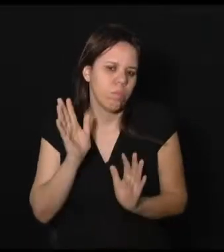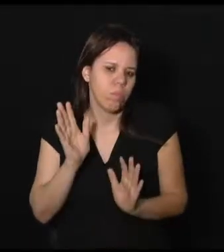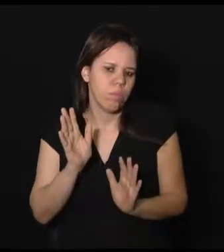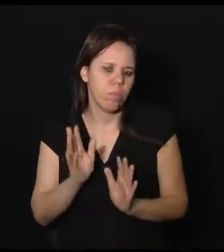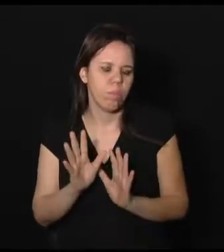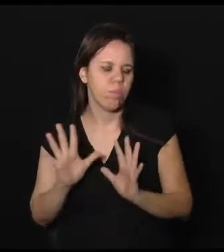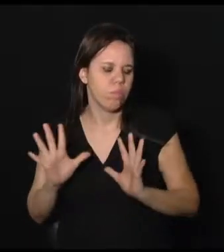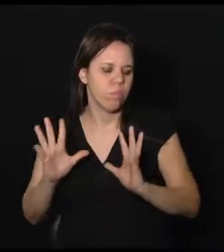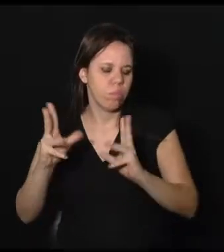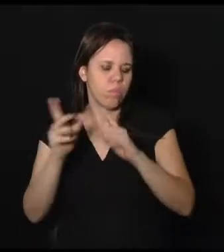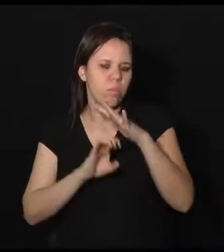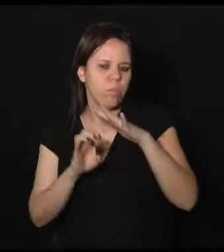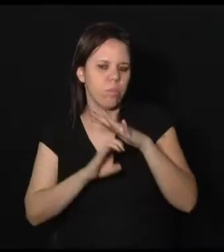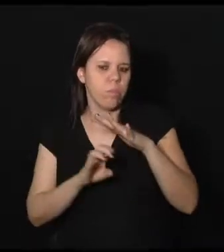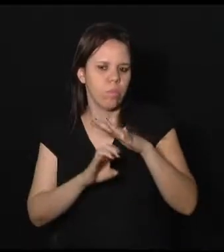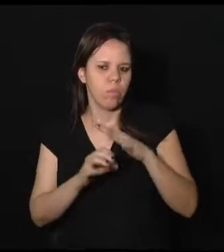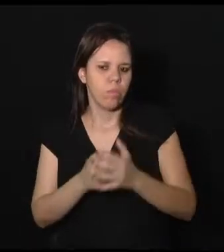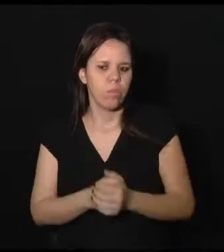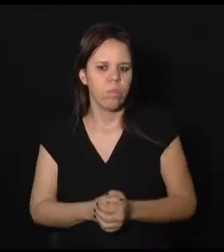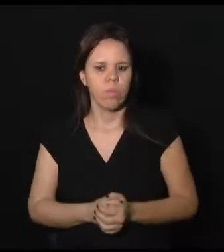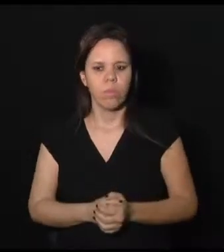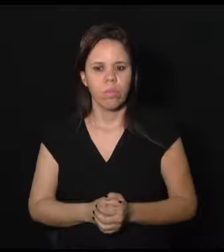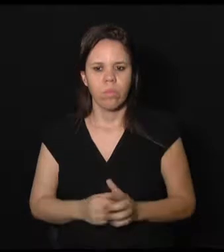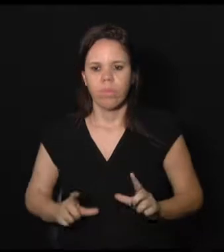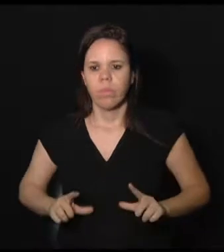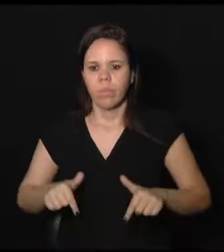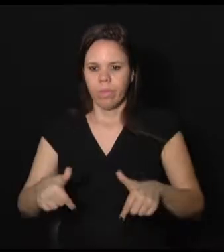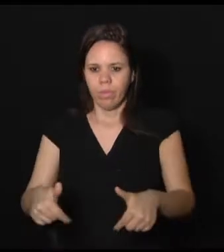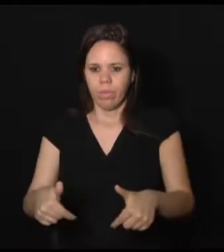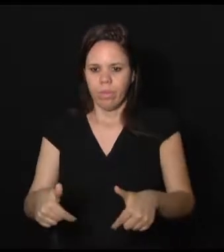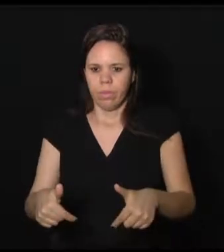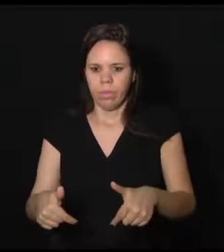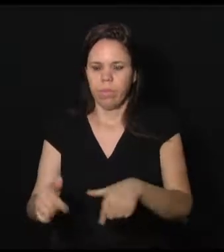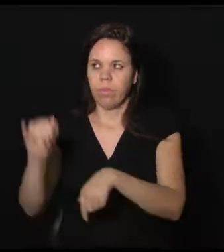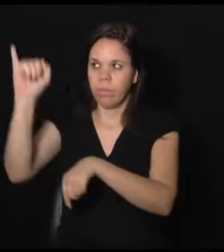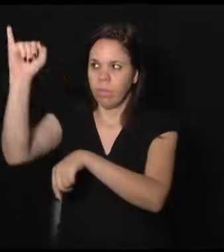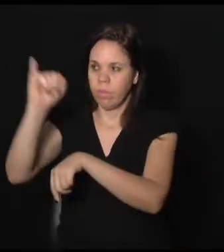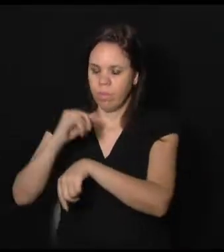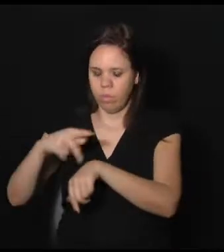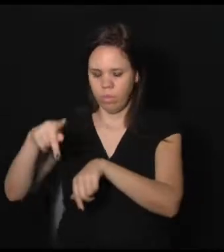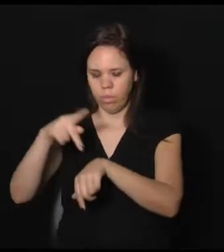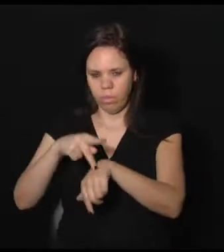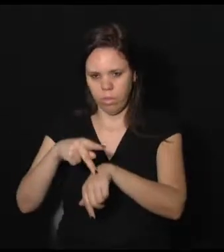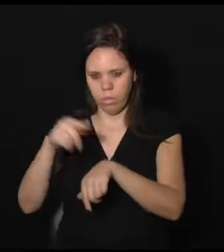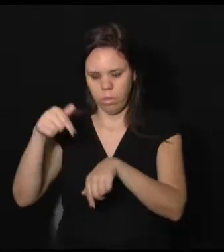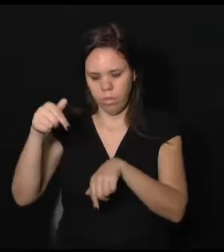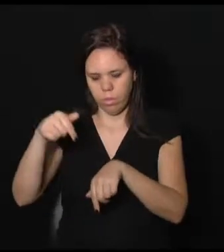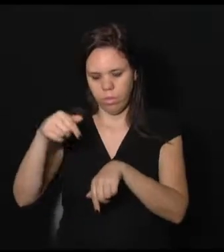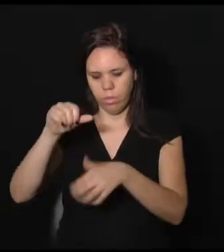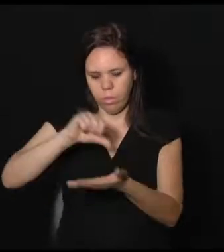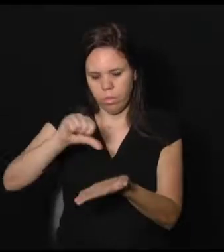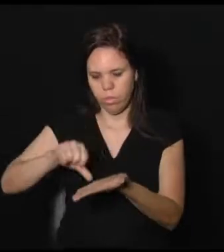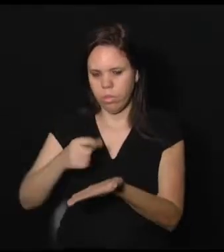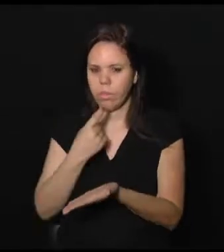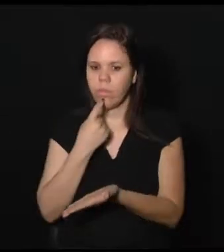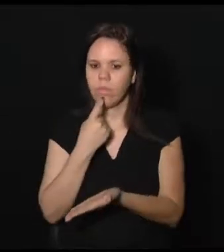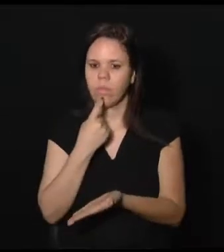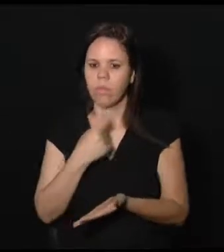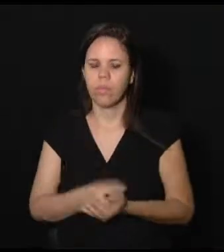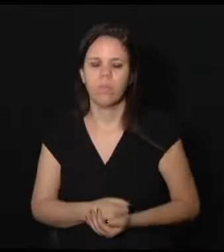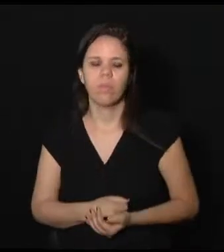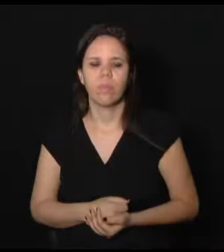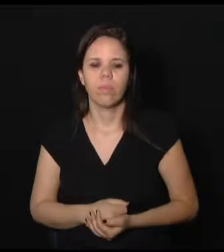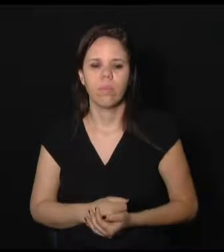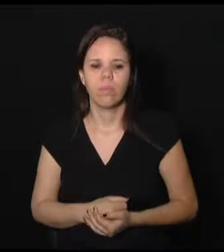toda empresa que atua no comércio exterior hoje, aqui, principalmente aqui na região de Campinas,